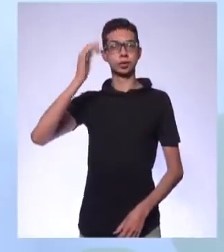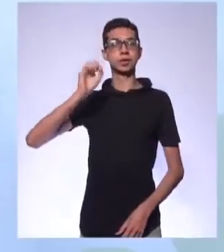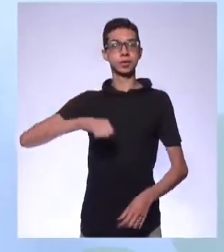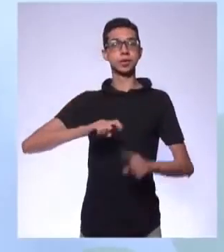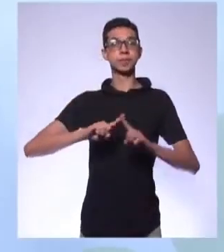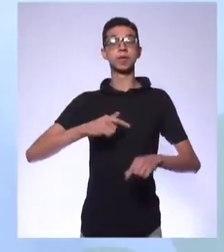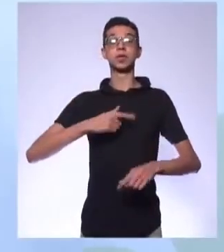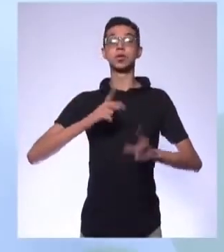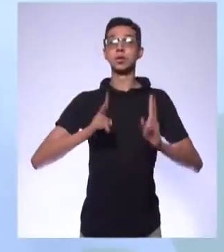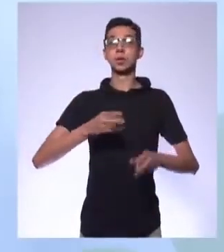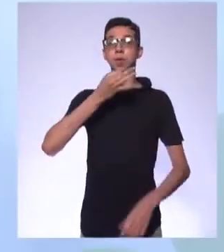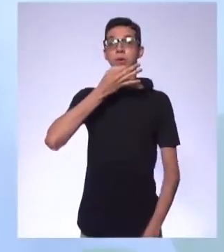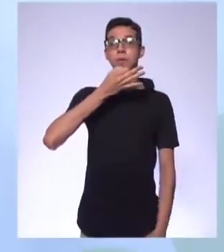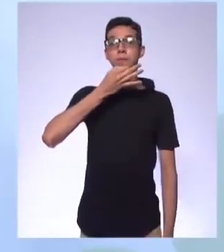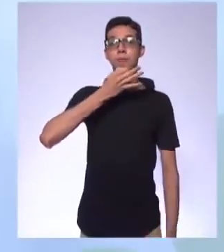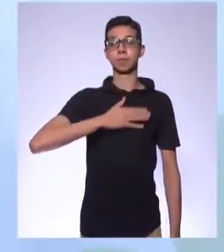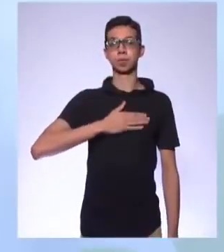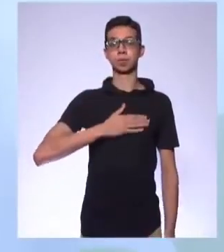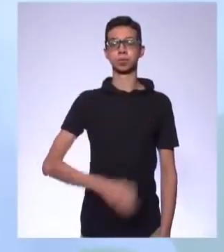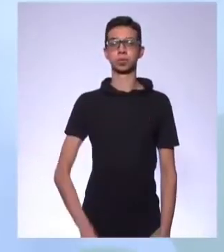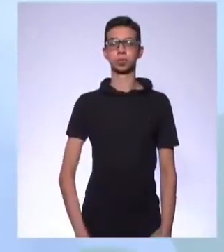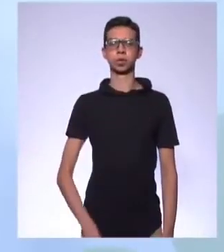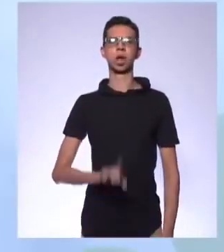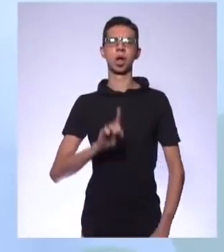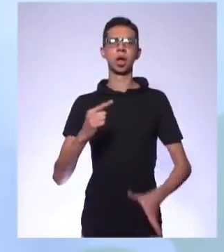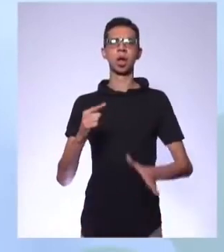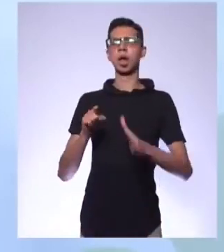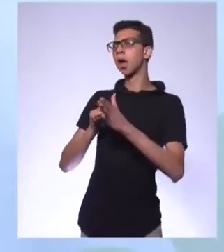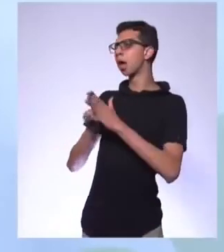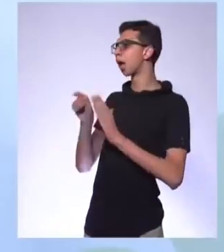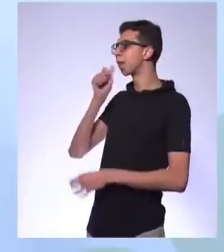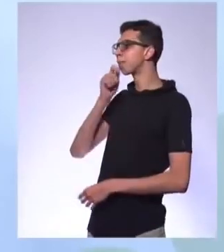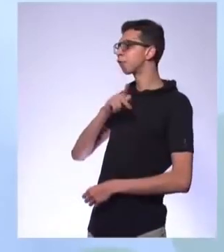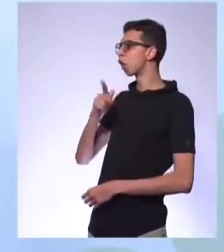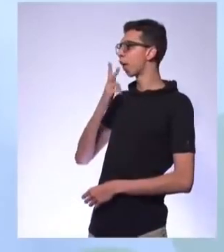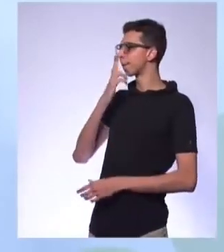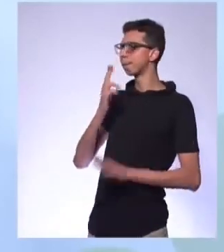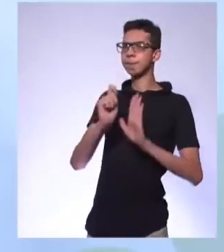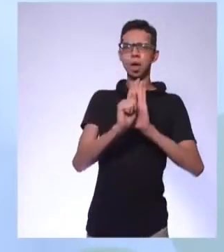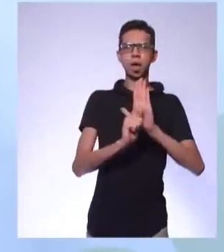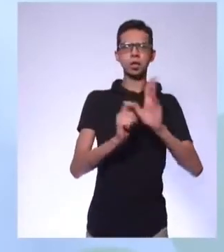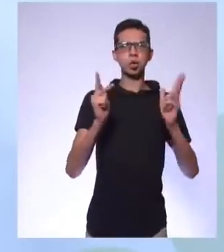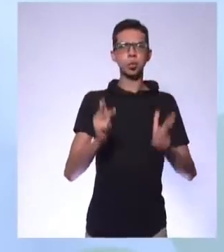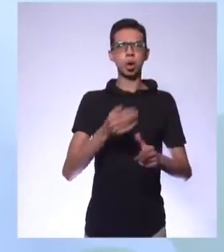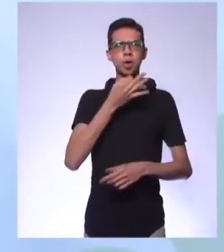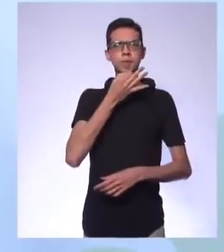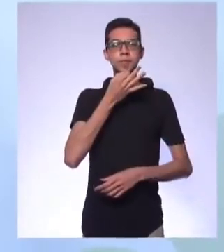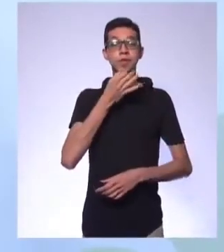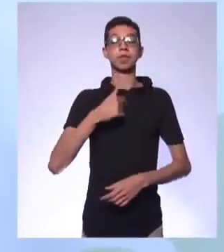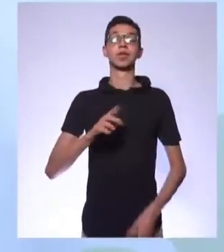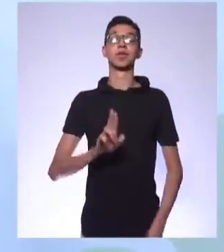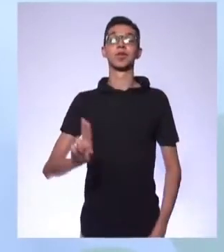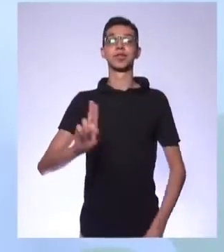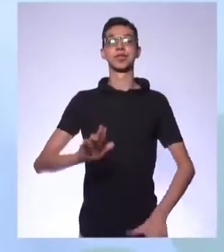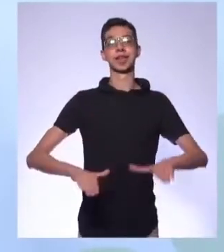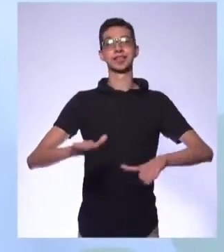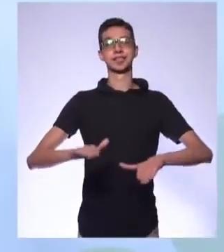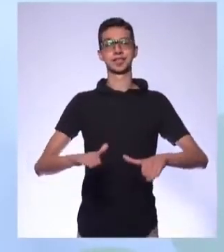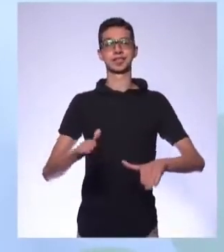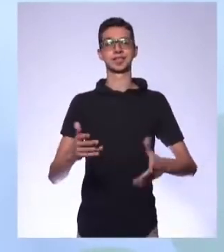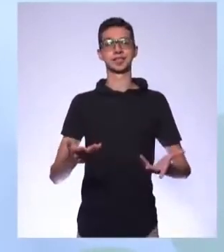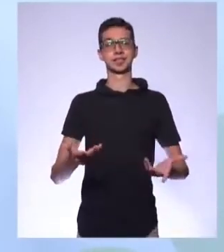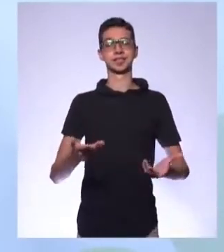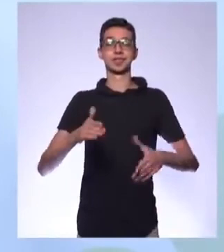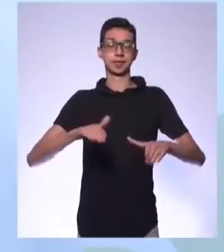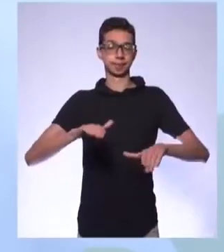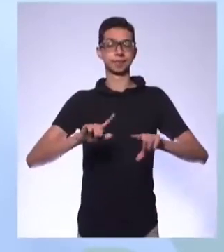opinião. Ai, professor, então parece com artigo de opinião? Eu uso as mesmas habilidades, em alguns momentos as habilidades elas vão